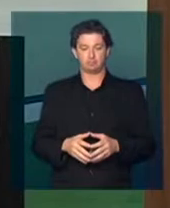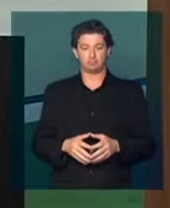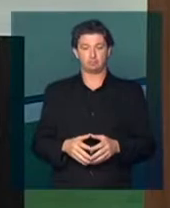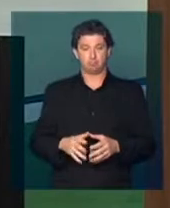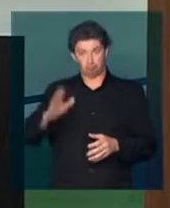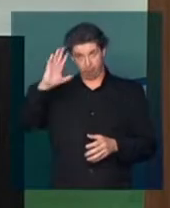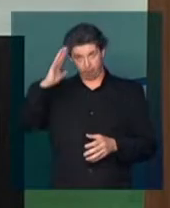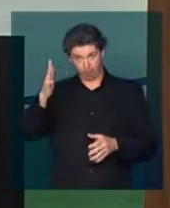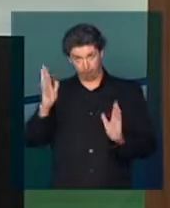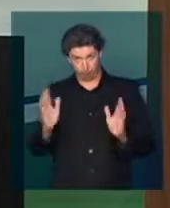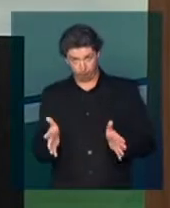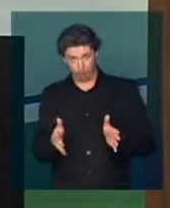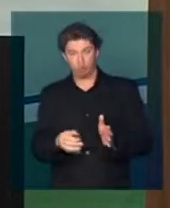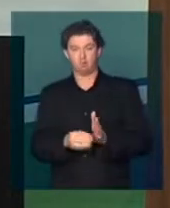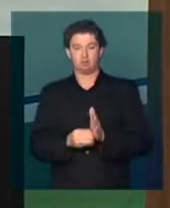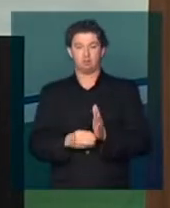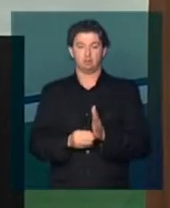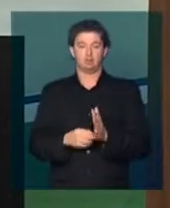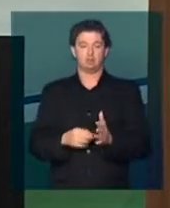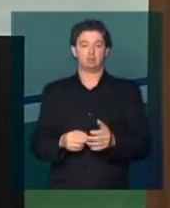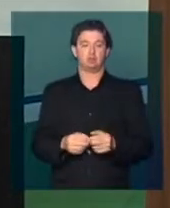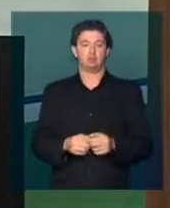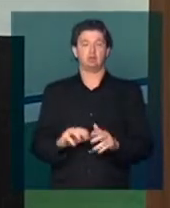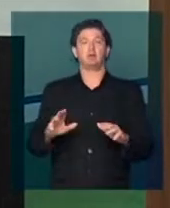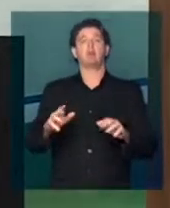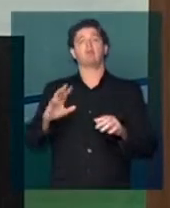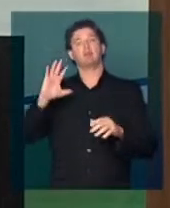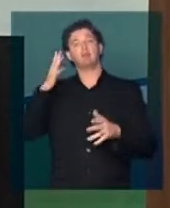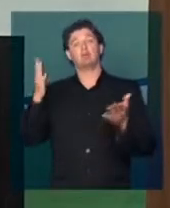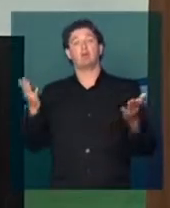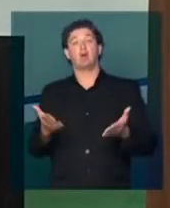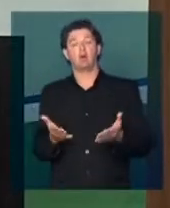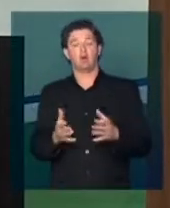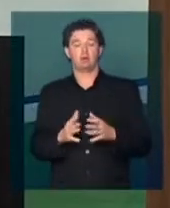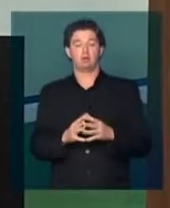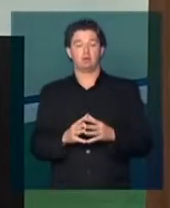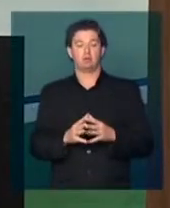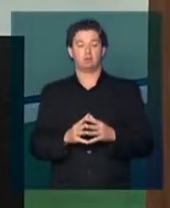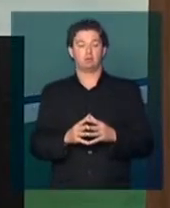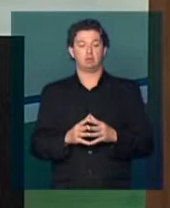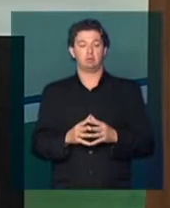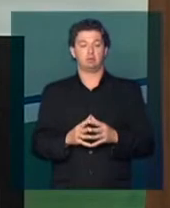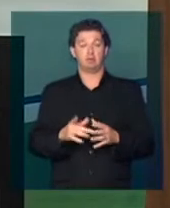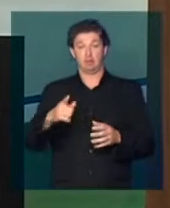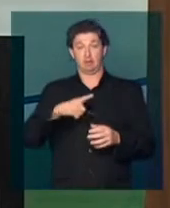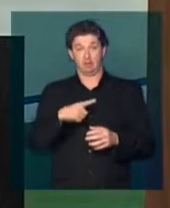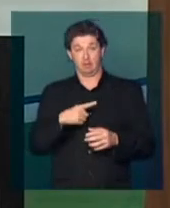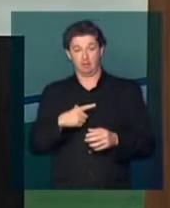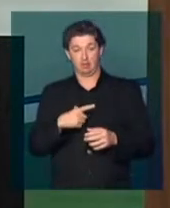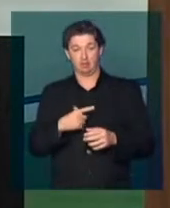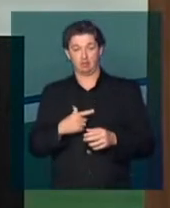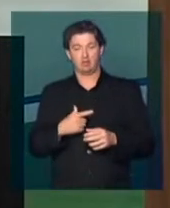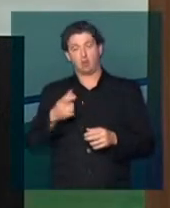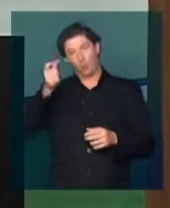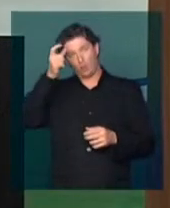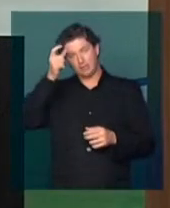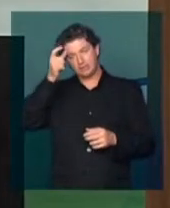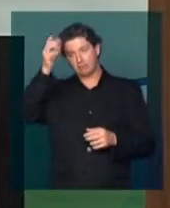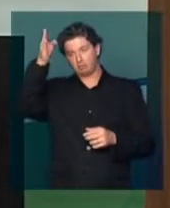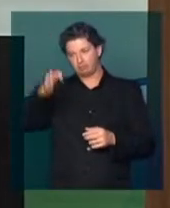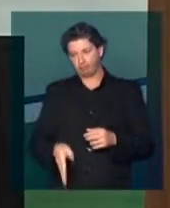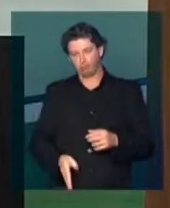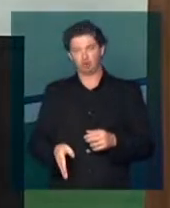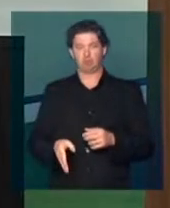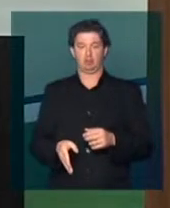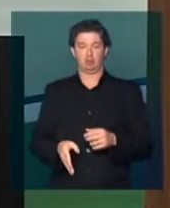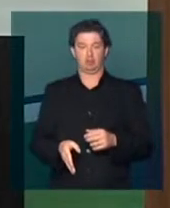Definido qual é o sistema eleitoral, você vai definir qual é, se teremos ou não coincidência de eleições.